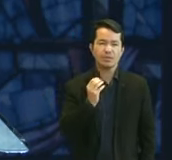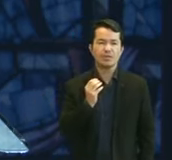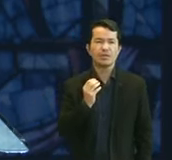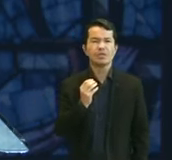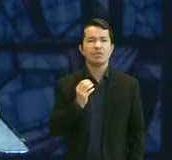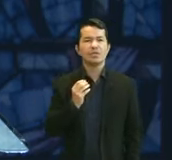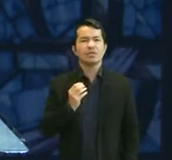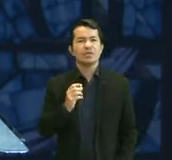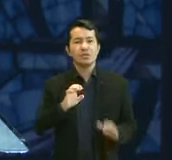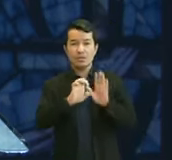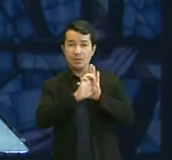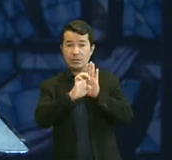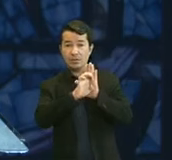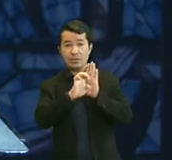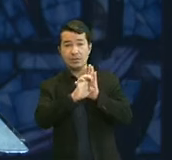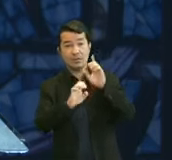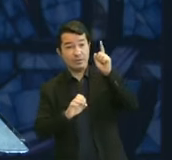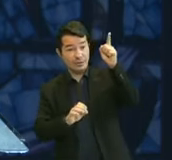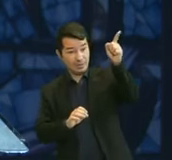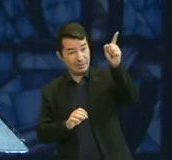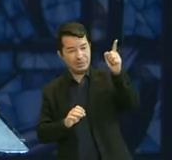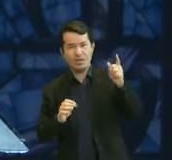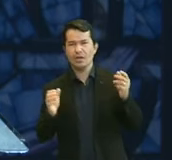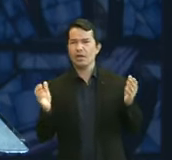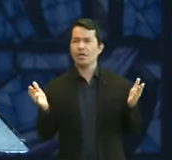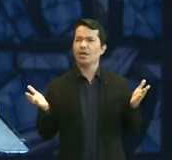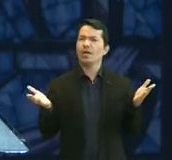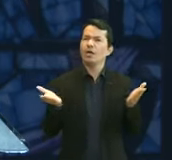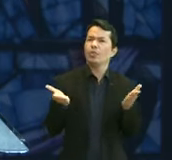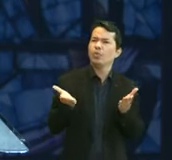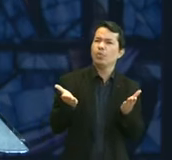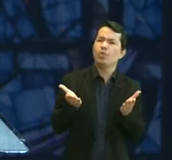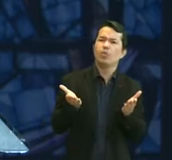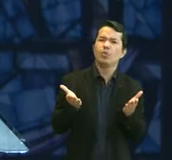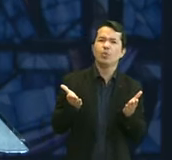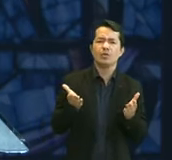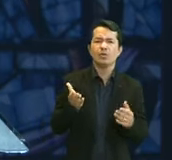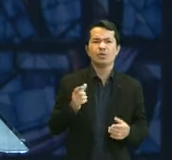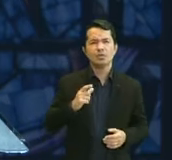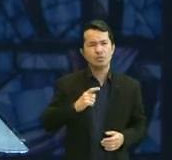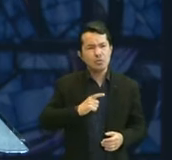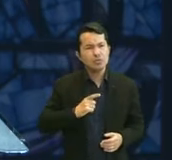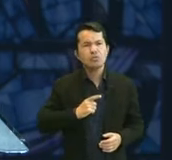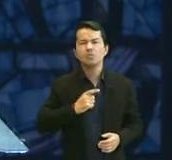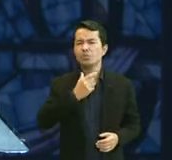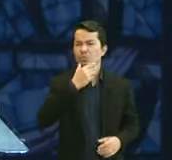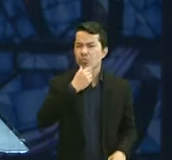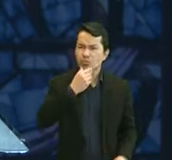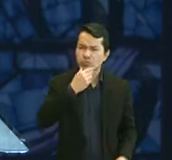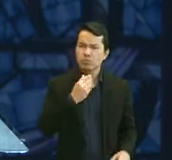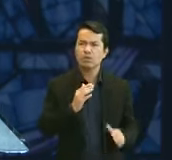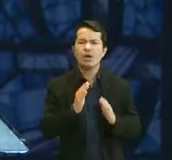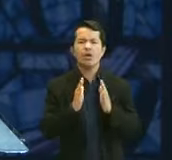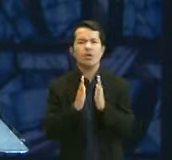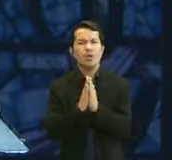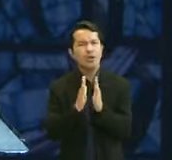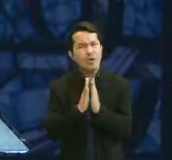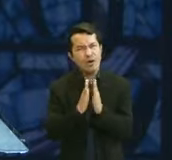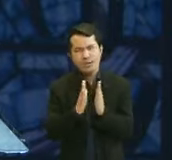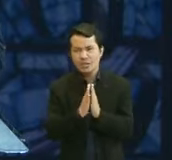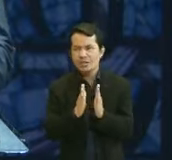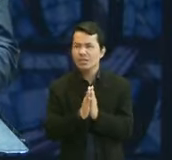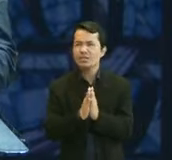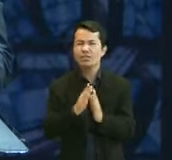Curitiba. E o Senhor é muito piedoso, um homem de oração. E eu lembro quando